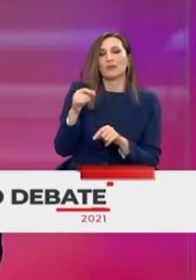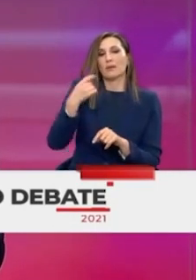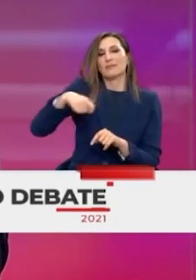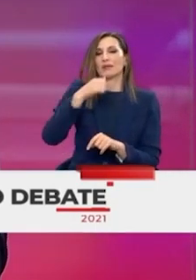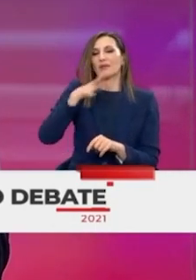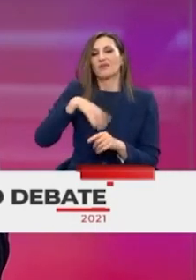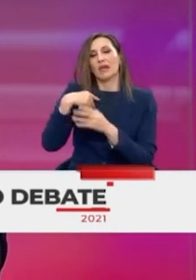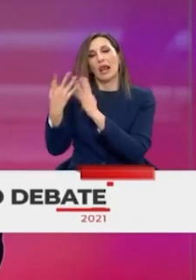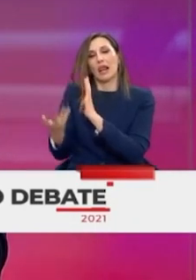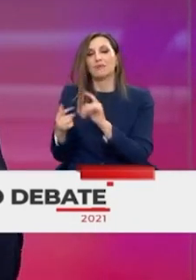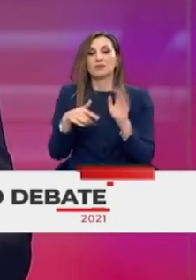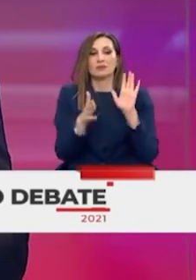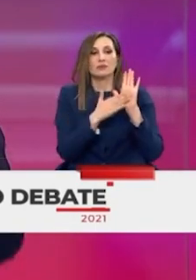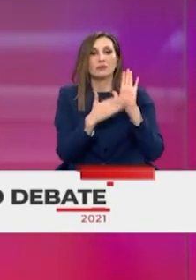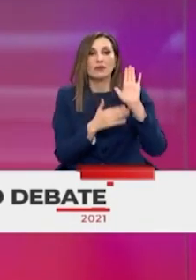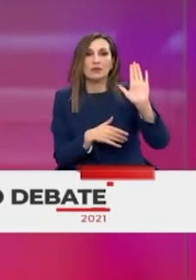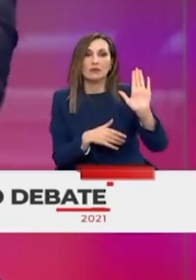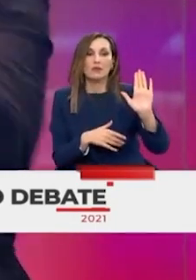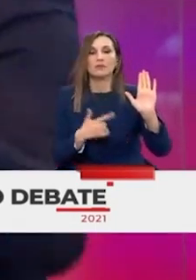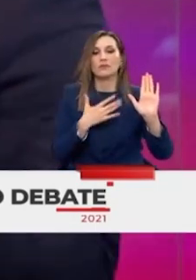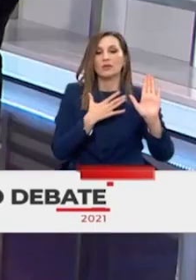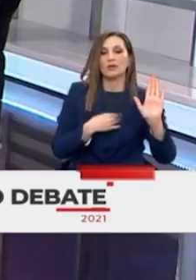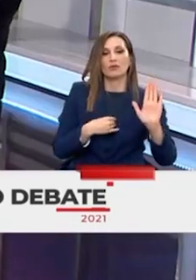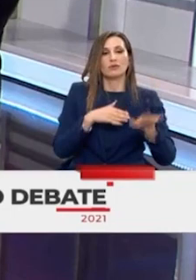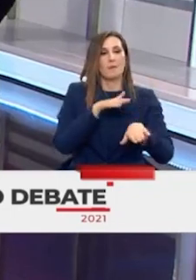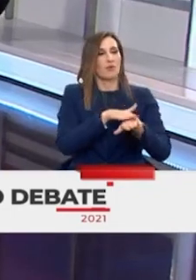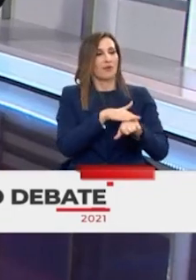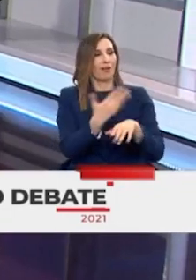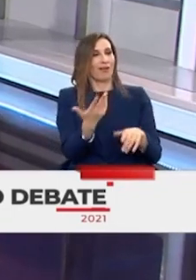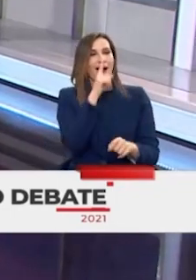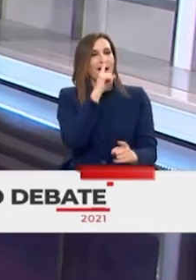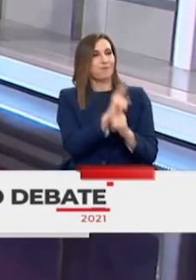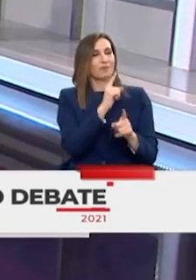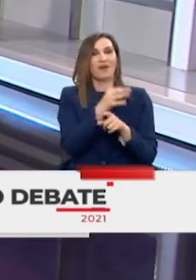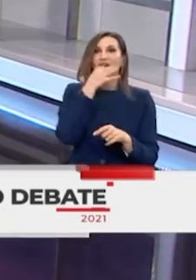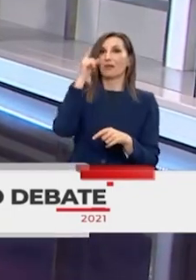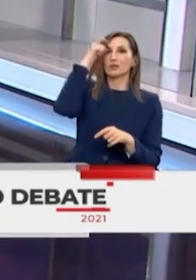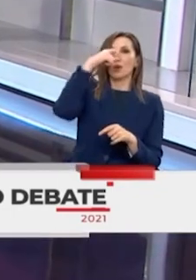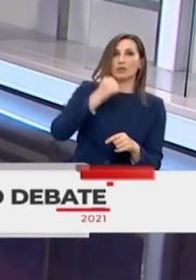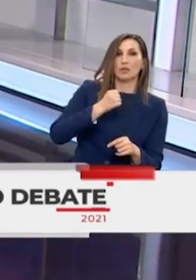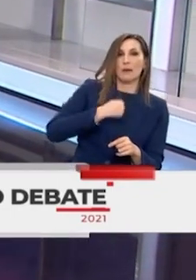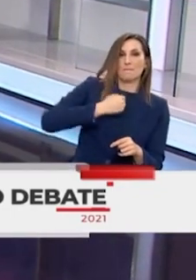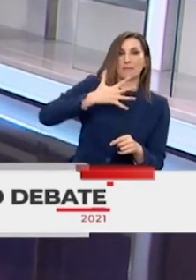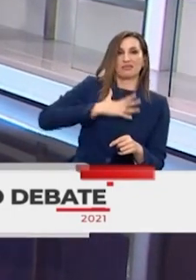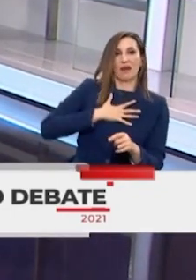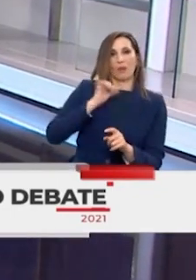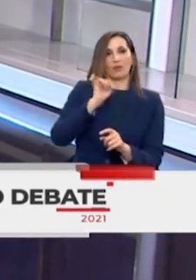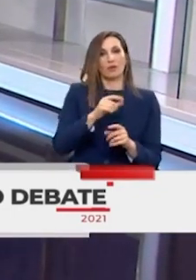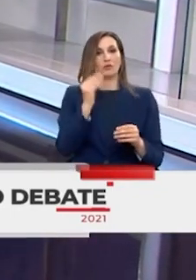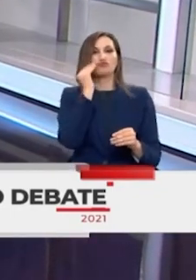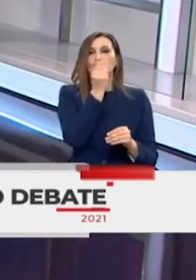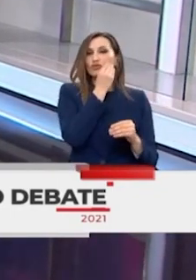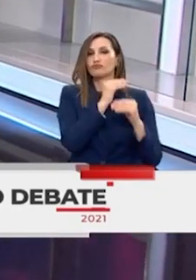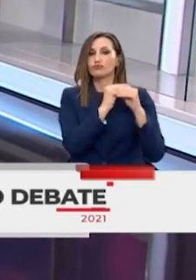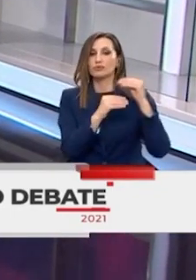está aqui. José Sócrates, Ana Gomes. E, portanto, eu gosto da moralidade desta senhora. De vir aqui falar do José Sócrates e do patrão deste e daquele, quando estava aos beijinhos com